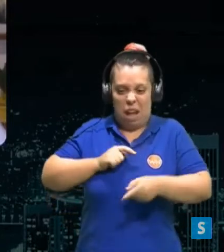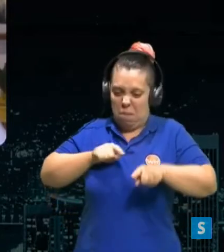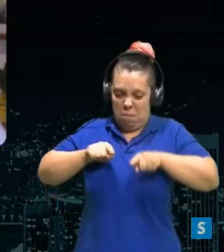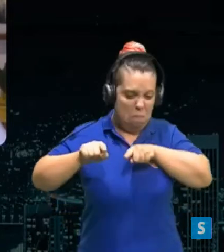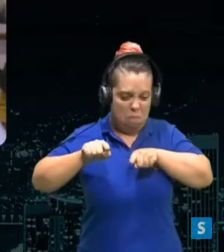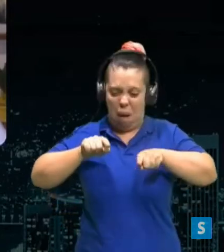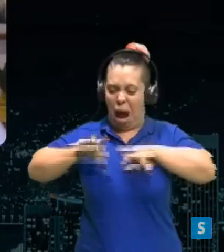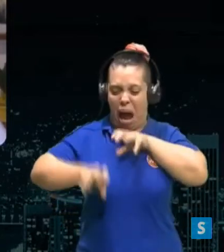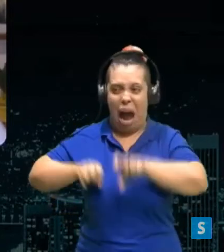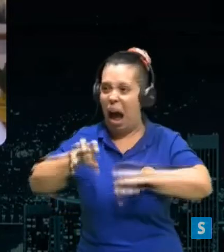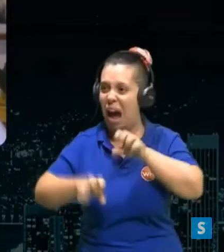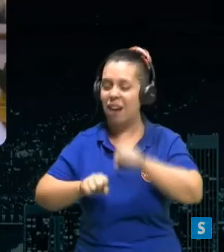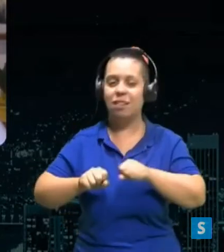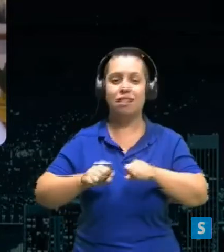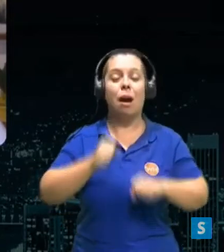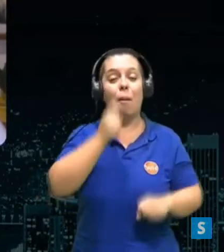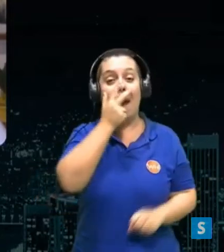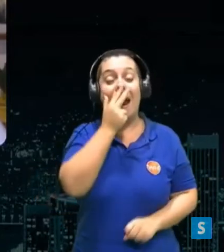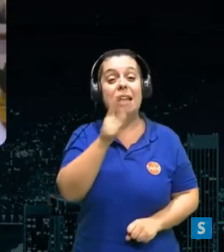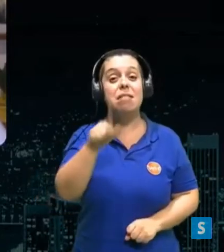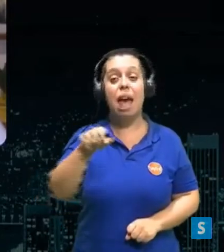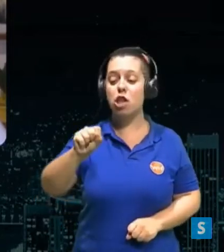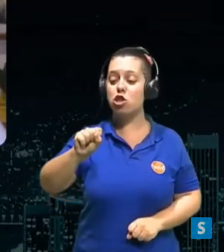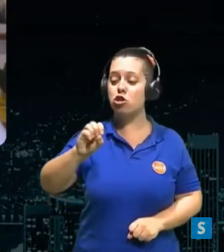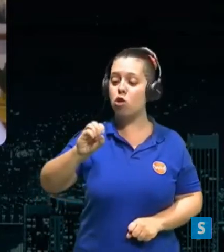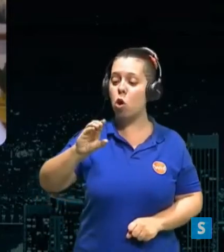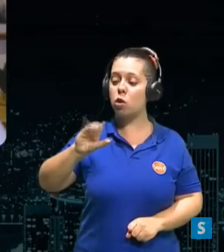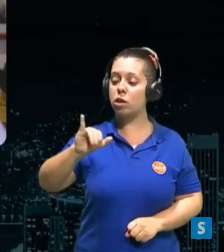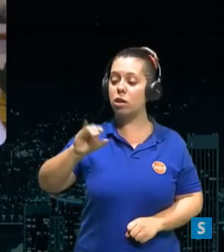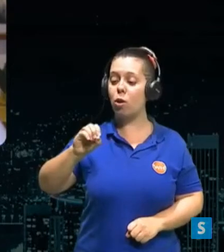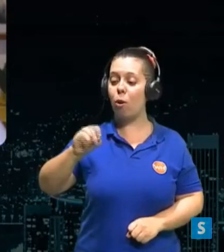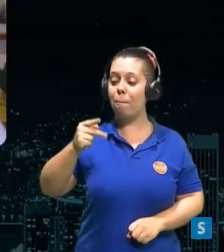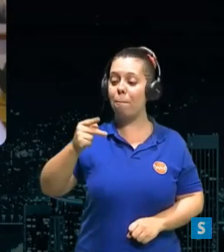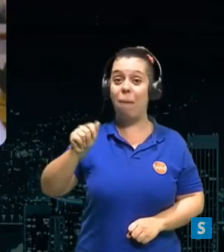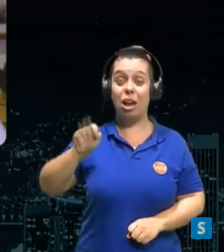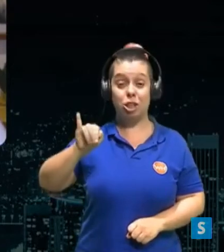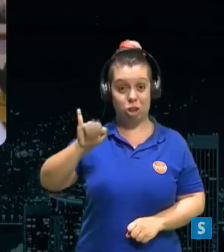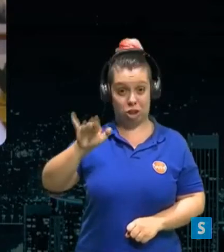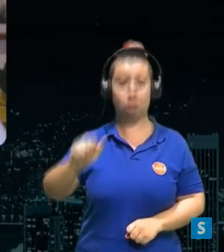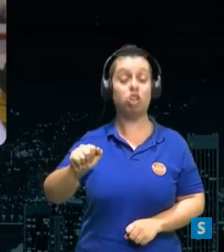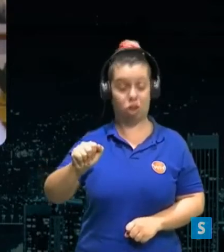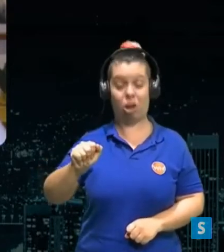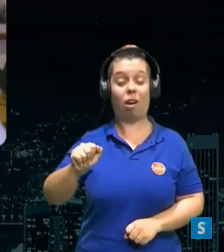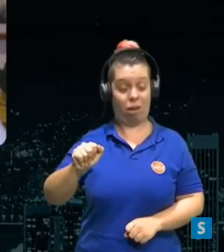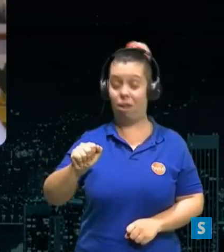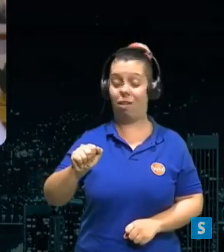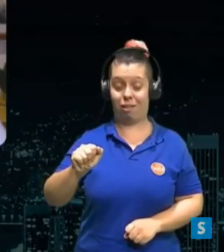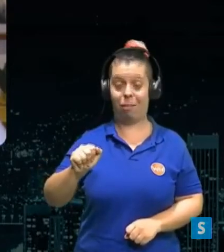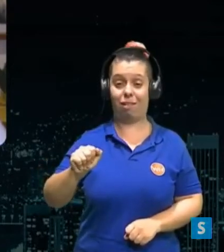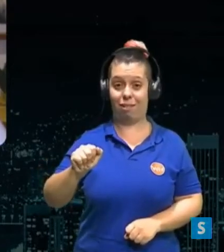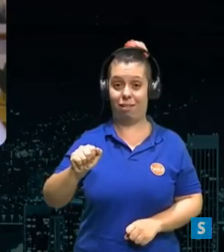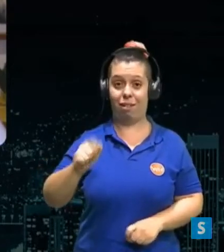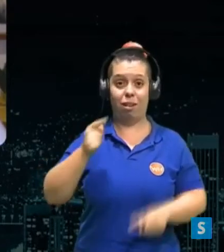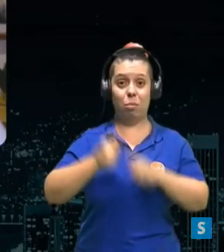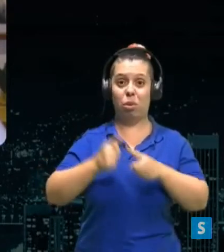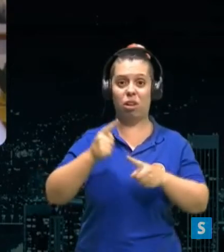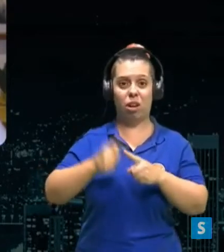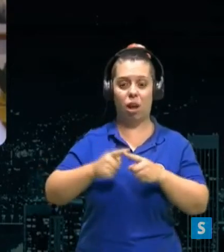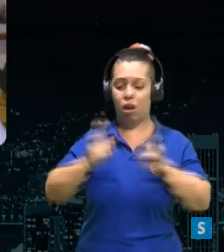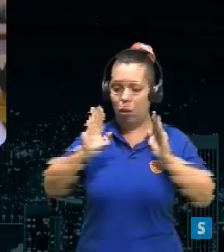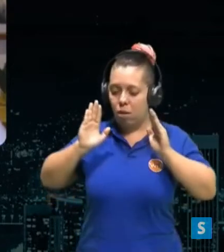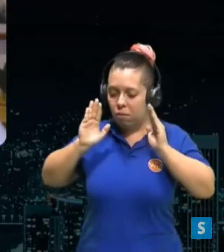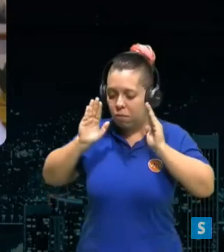então sociopata talvez sociopatia por quê Esse é um foco único